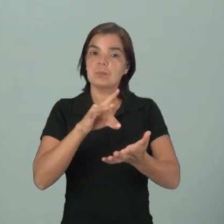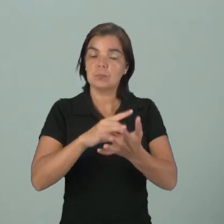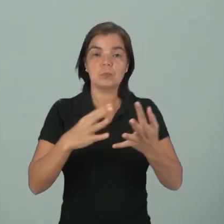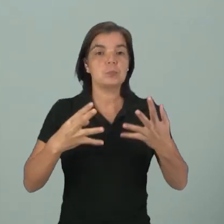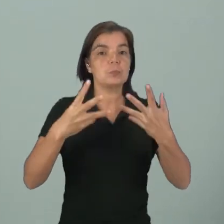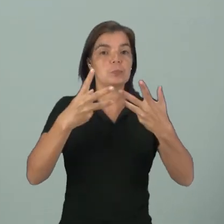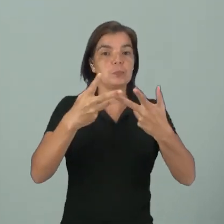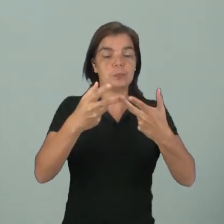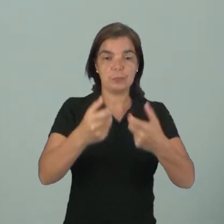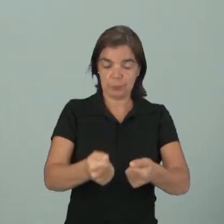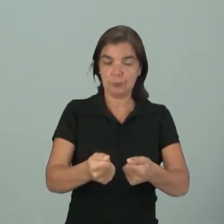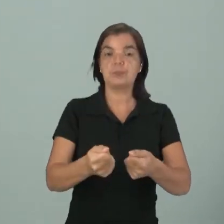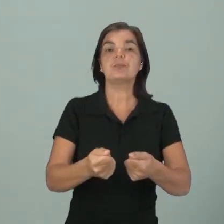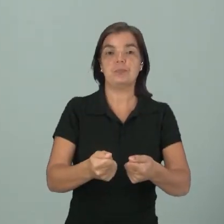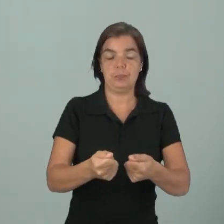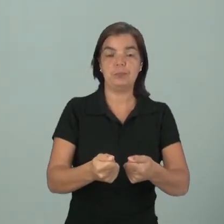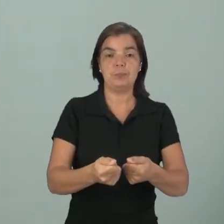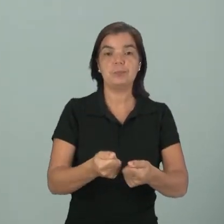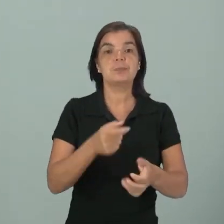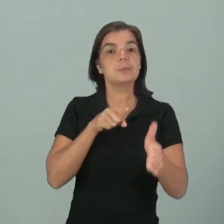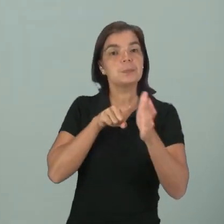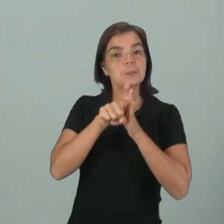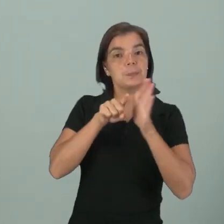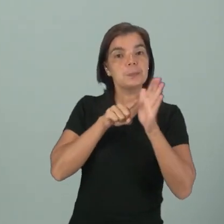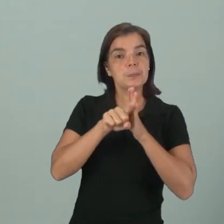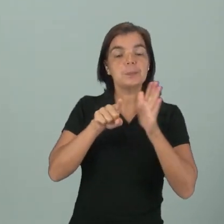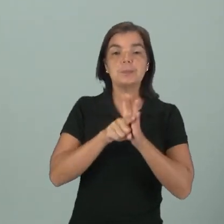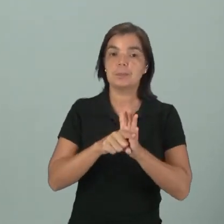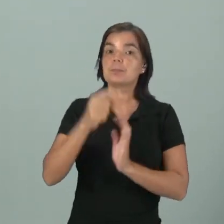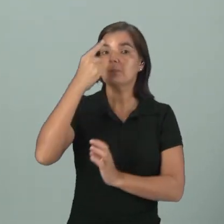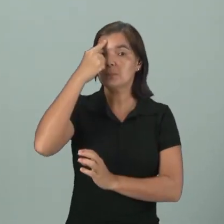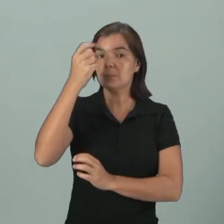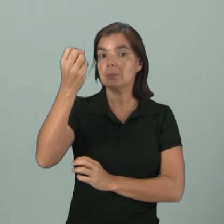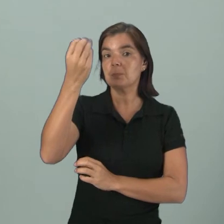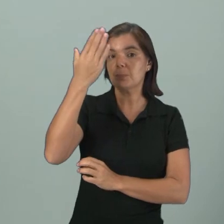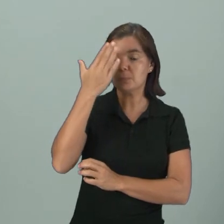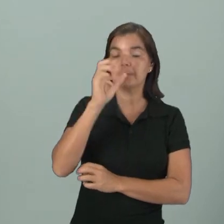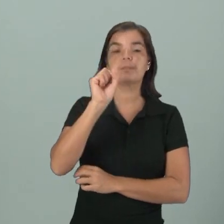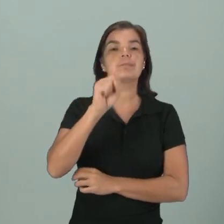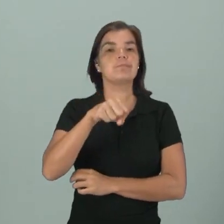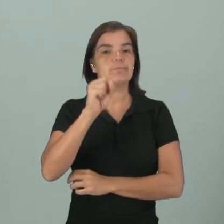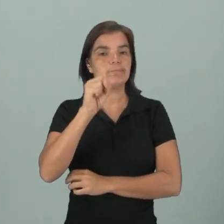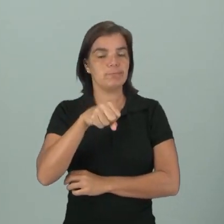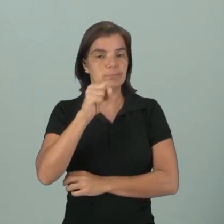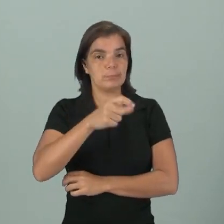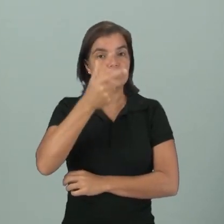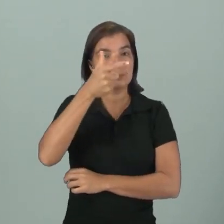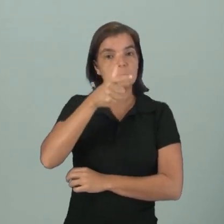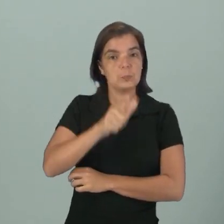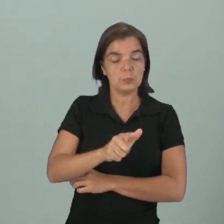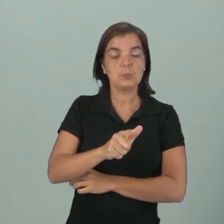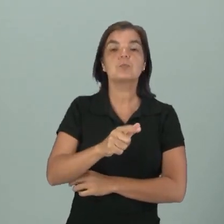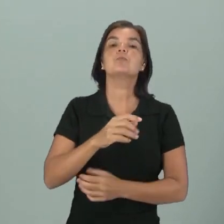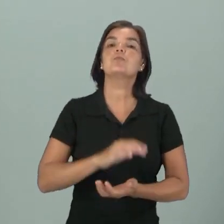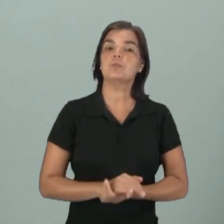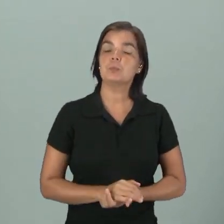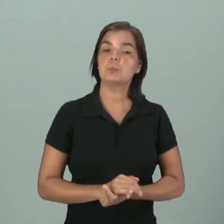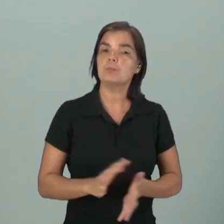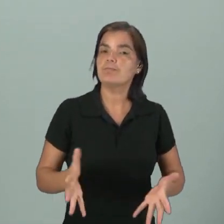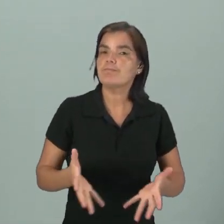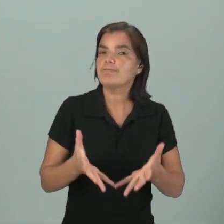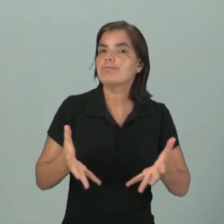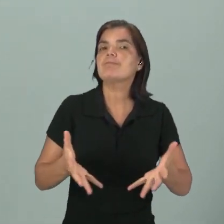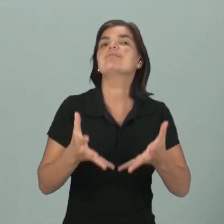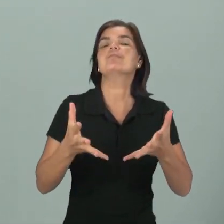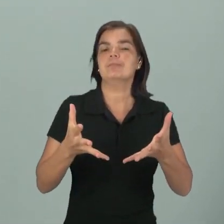para todas as suas indagações. Então, o iluminismo ele serviu, sim, volto a repetir, como um